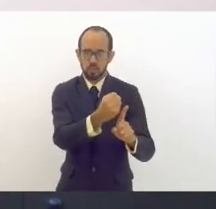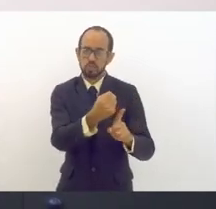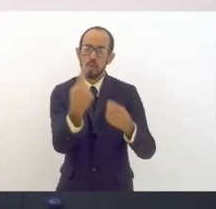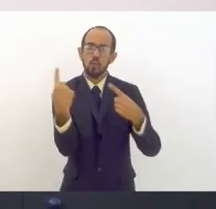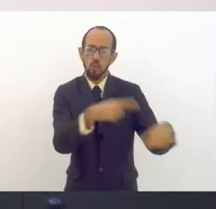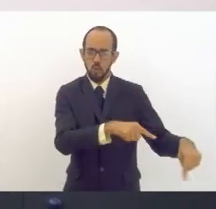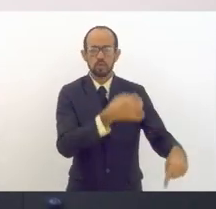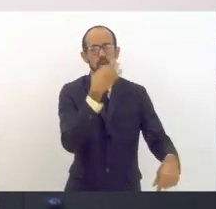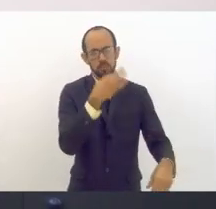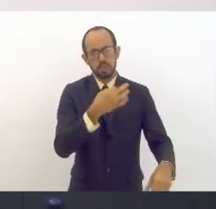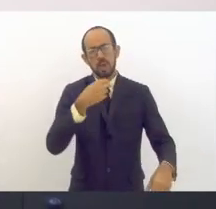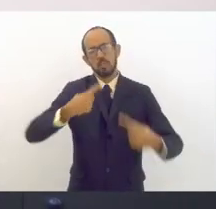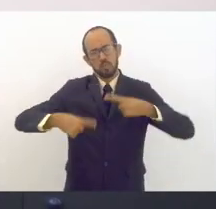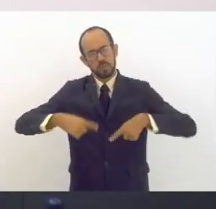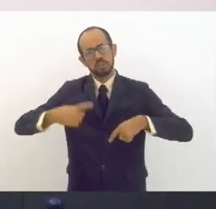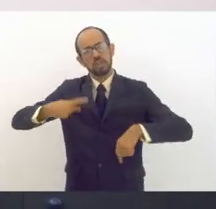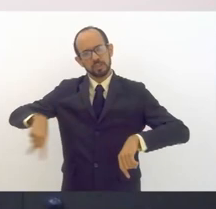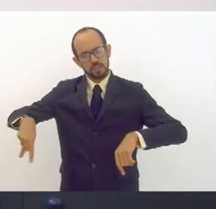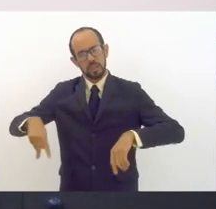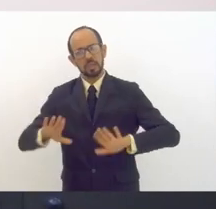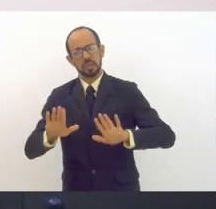chamar atenção